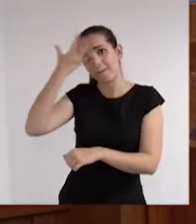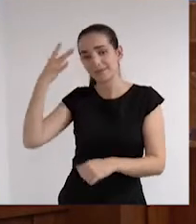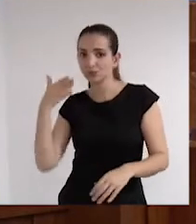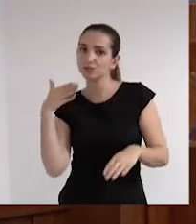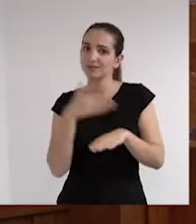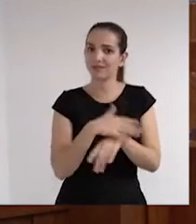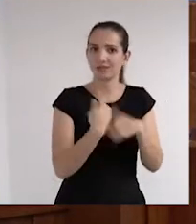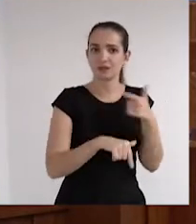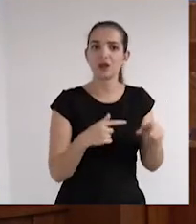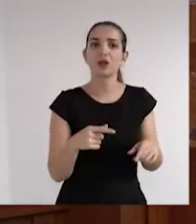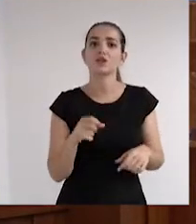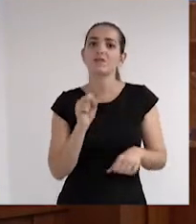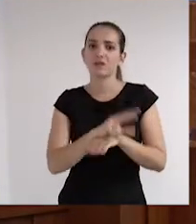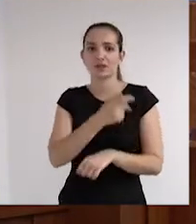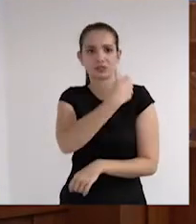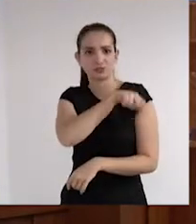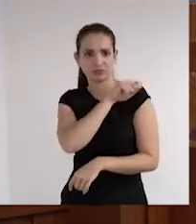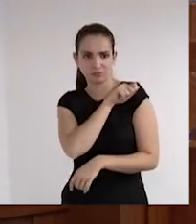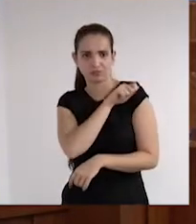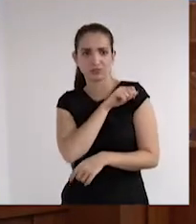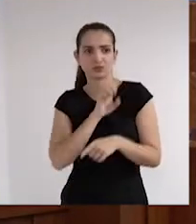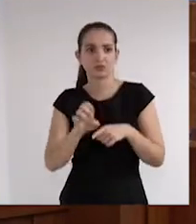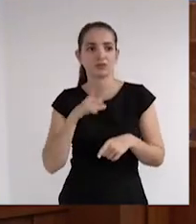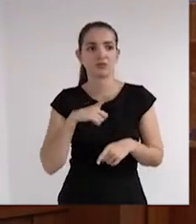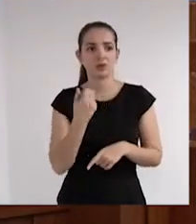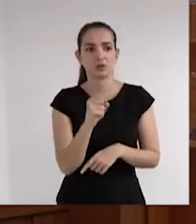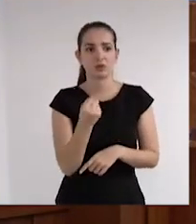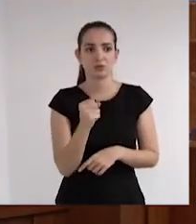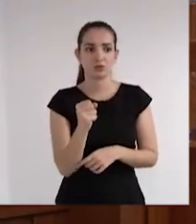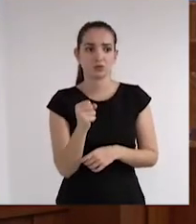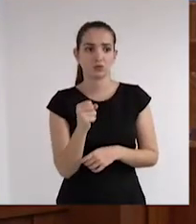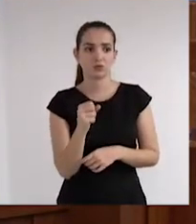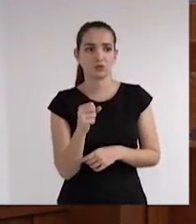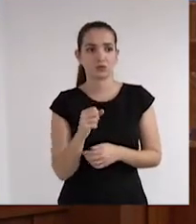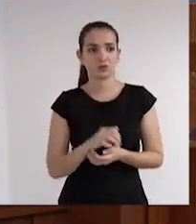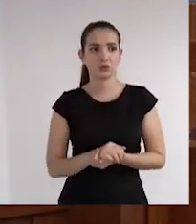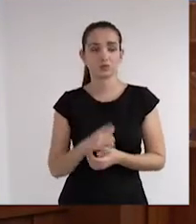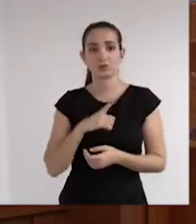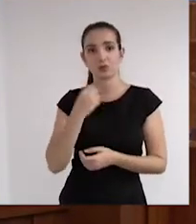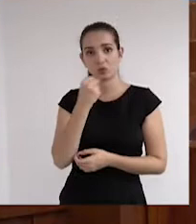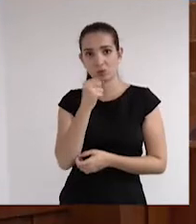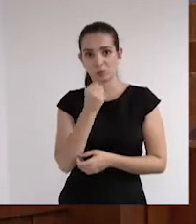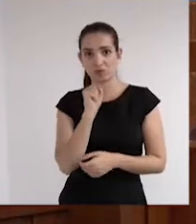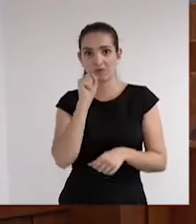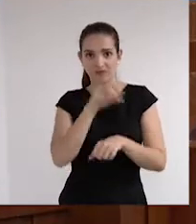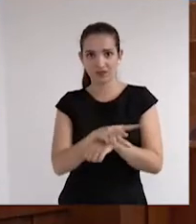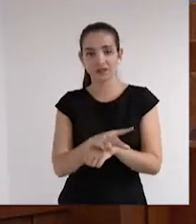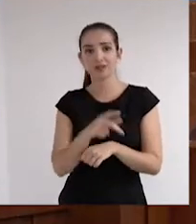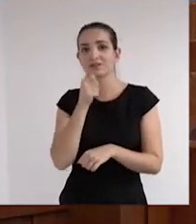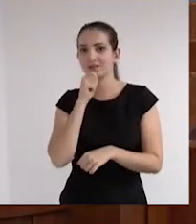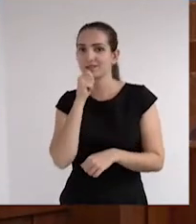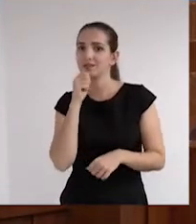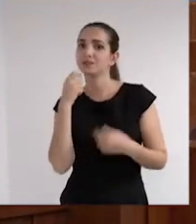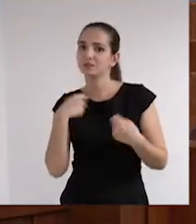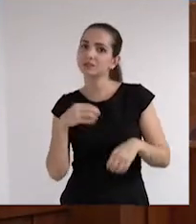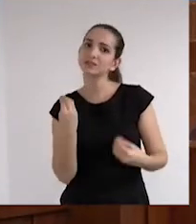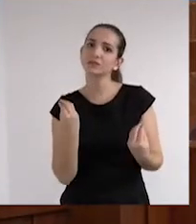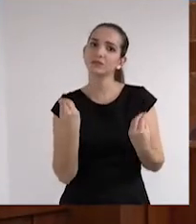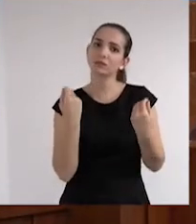Dos cargos de fiscal tributário estadual, nós temos hoje 8 cargos a serem preenchidos.